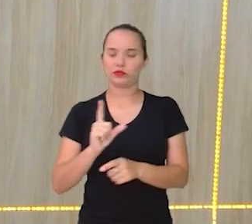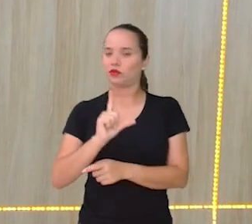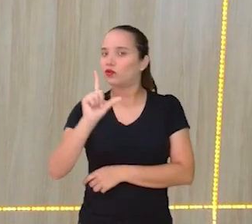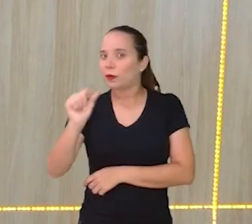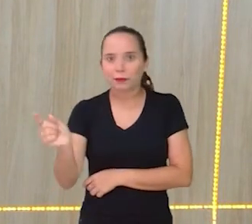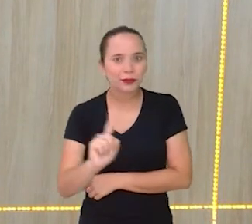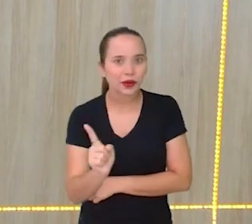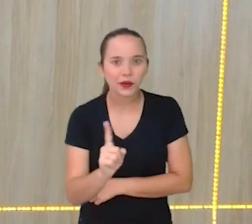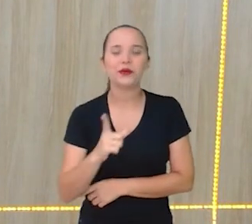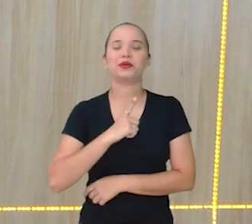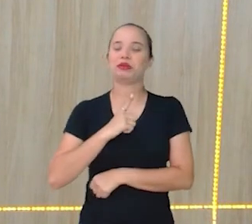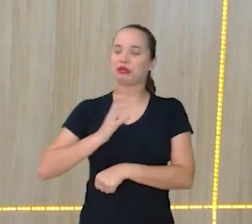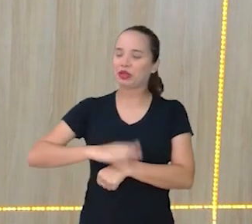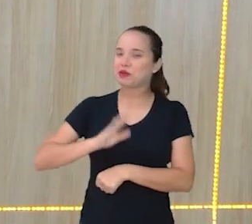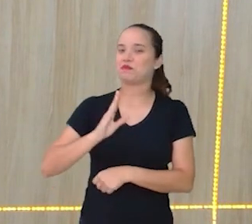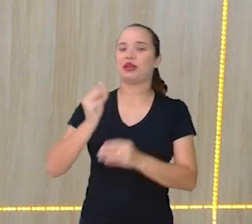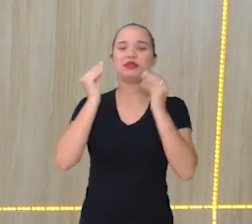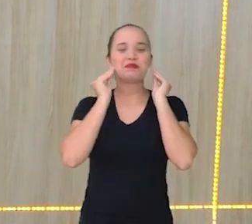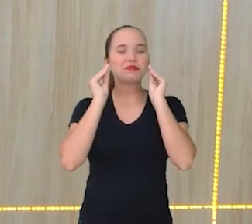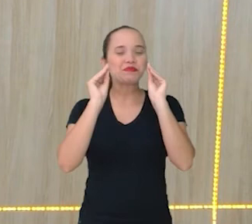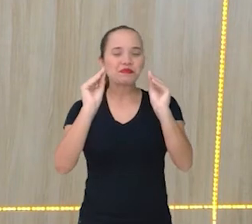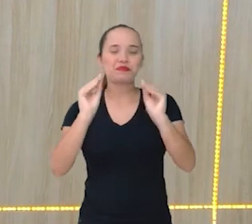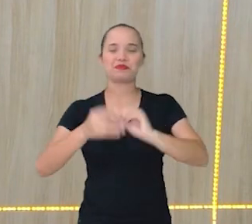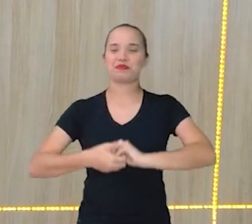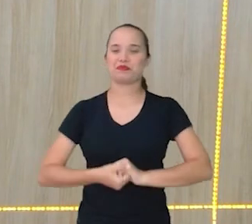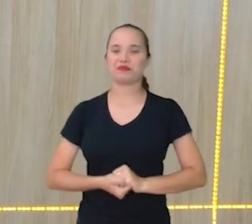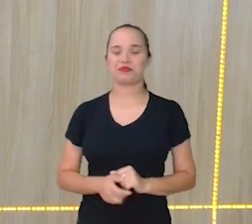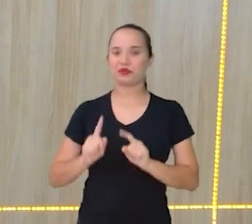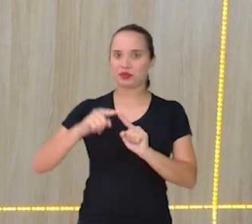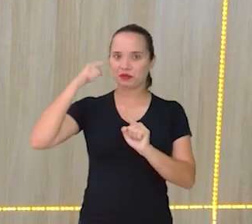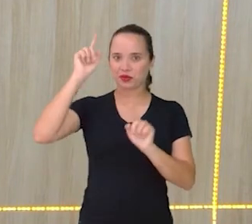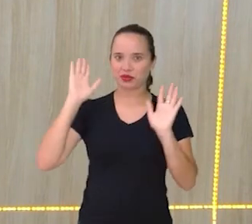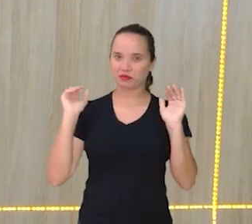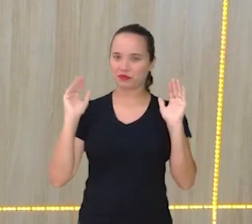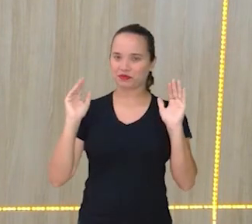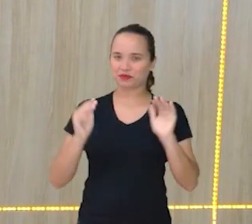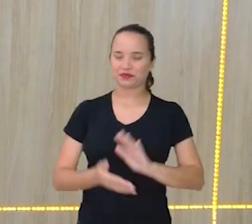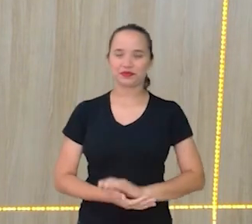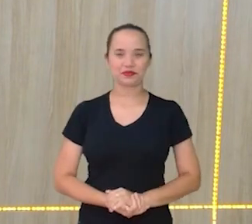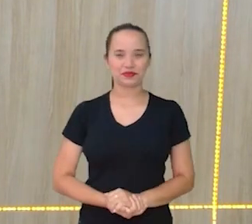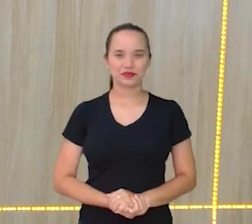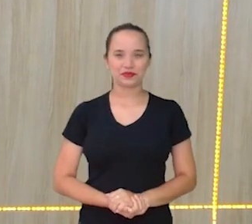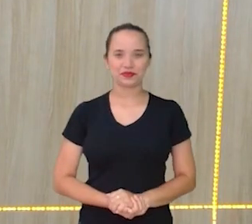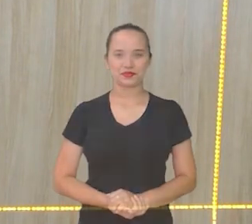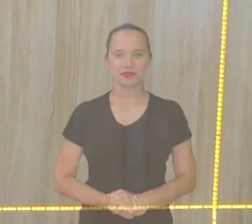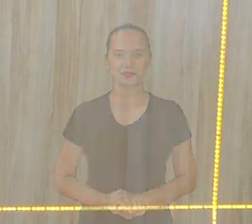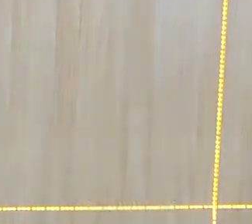saiam daí, ainda tem muito mais. Um beijão, até a próxima. Tchau, tchau!